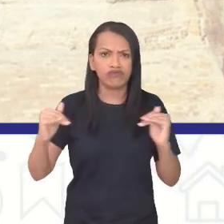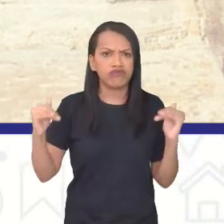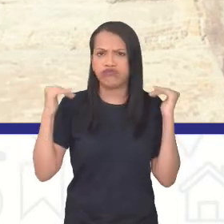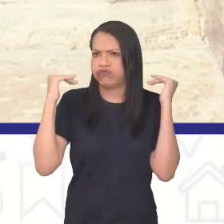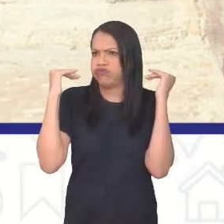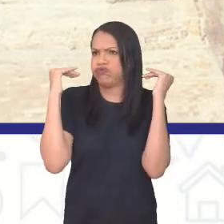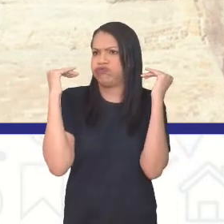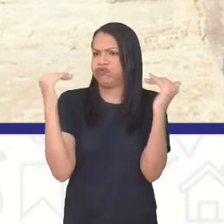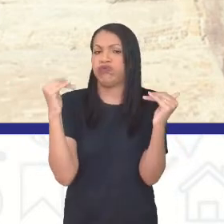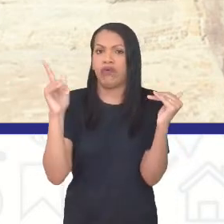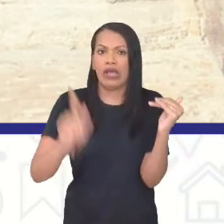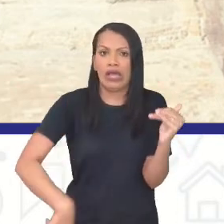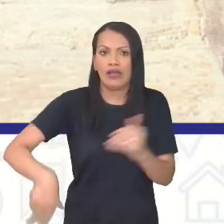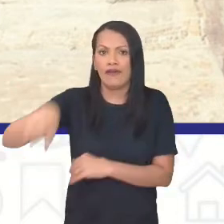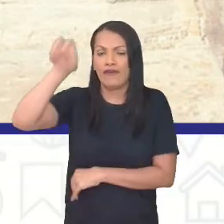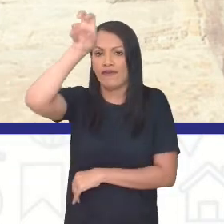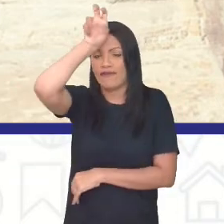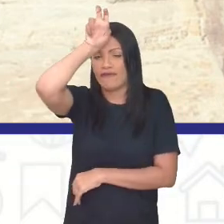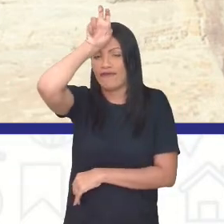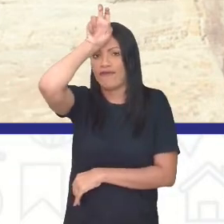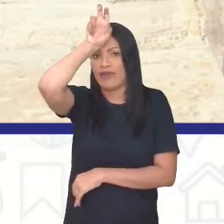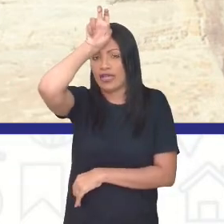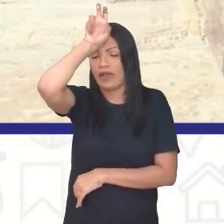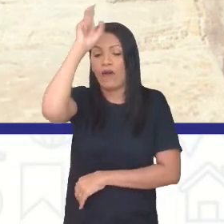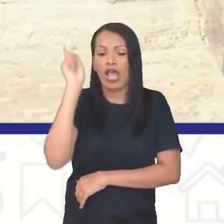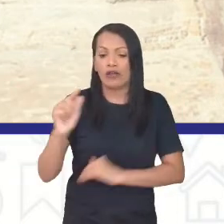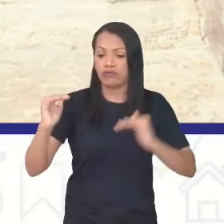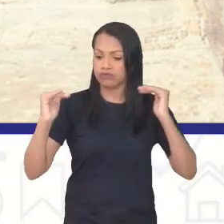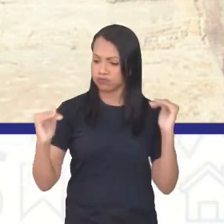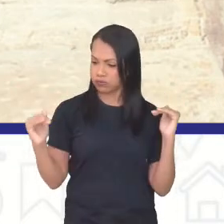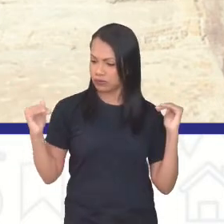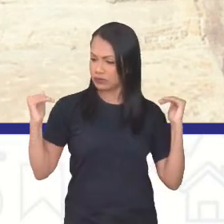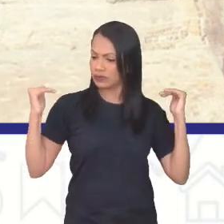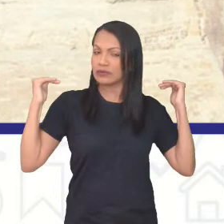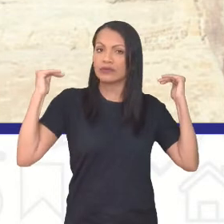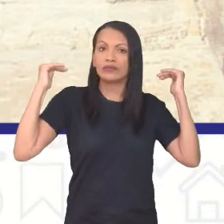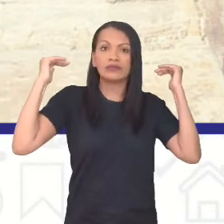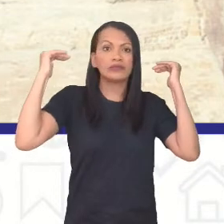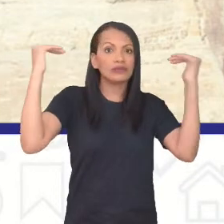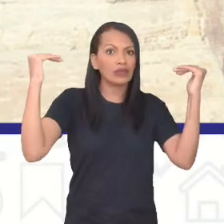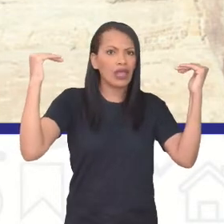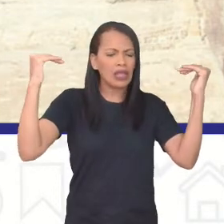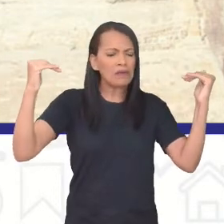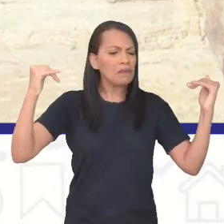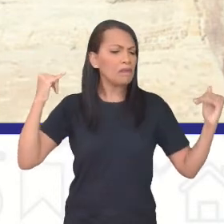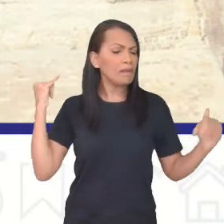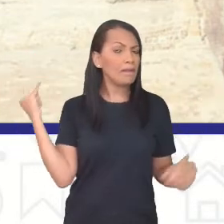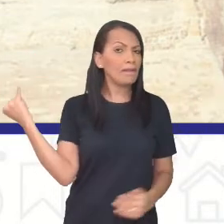faraó, ele era aquele indivíduo que era considerado o mais importante dentro dessa